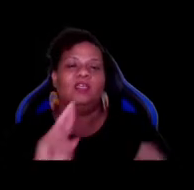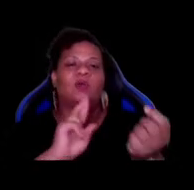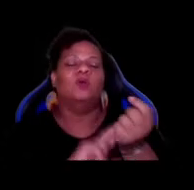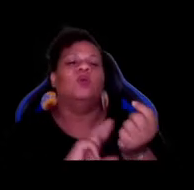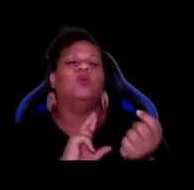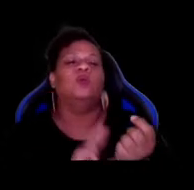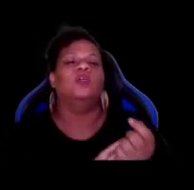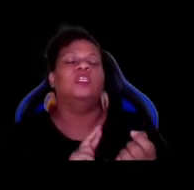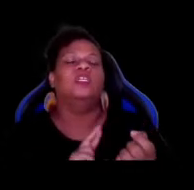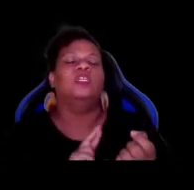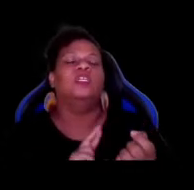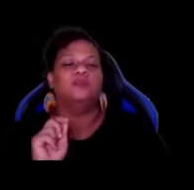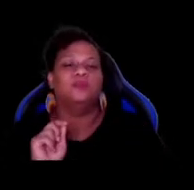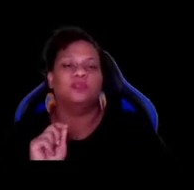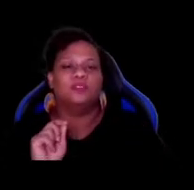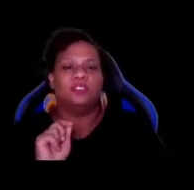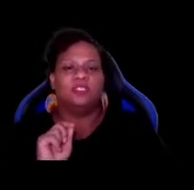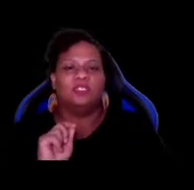quando eu toco,